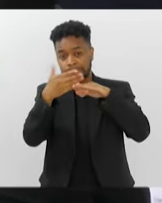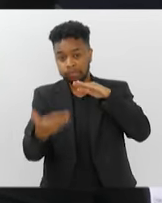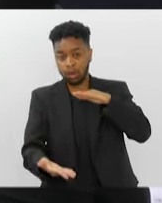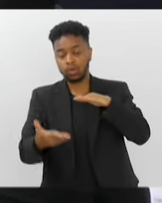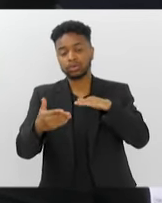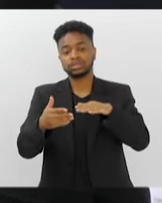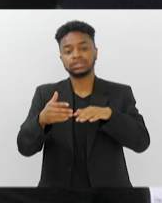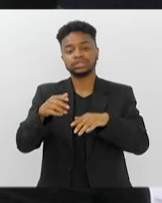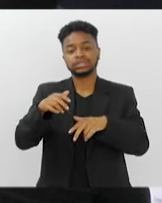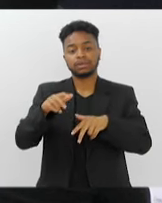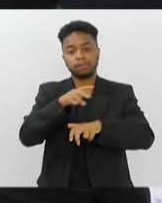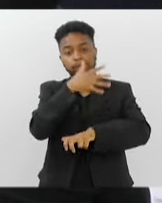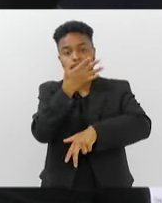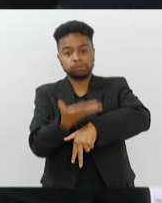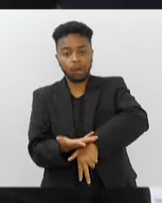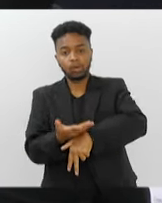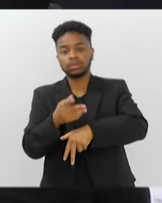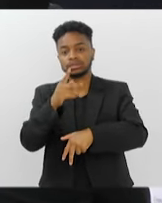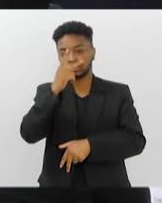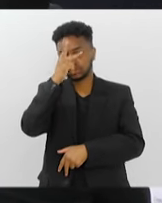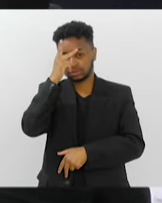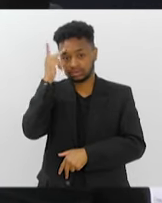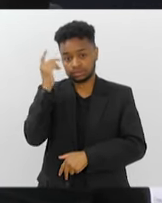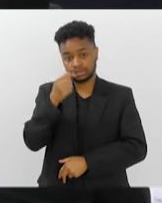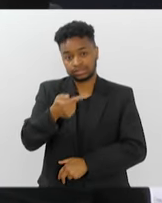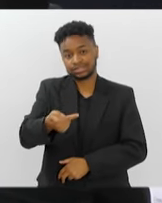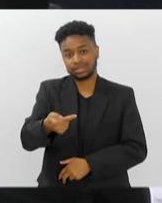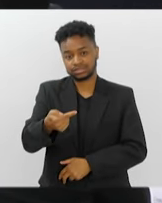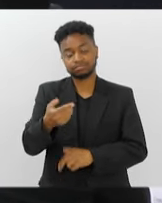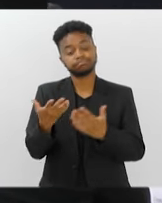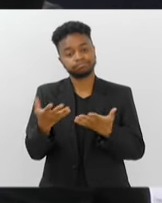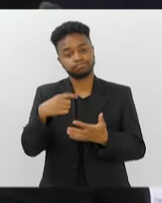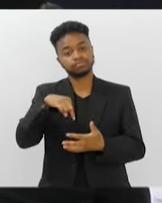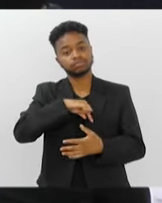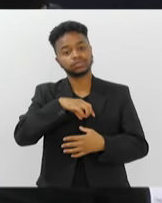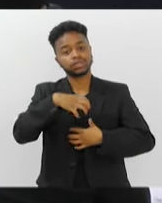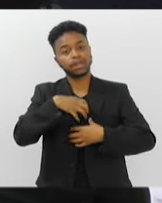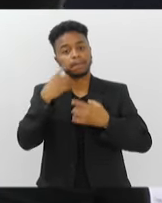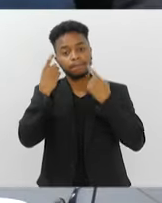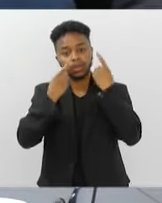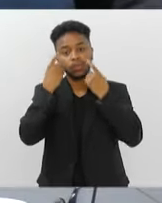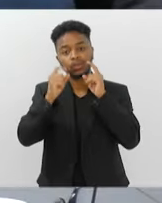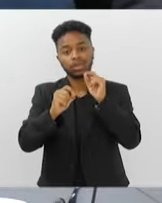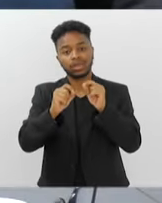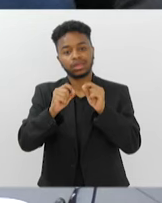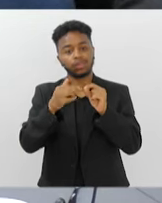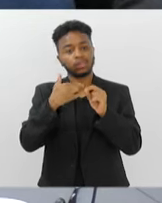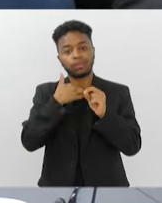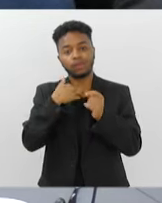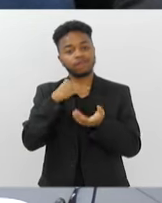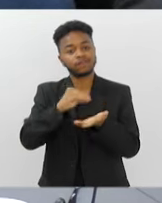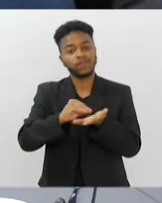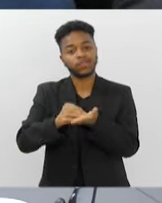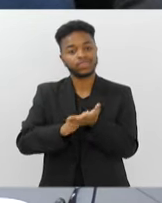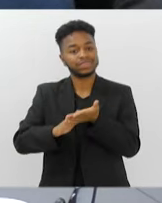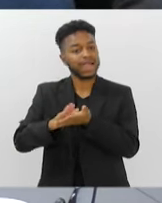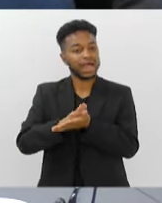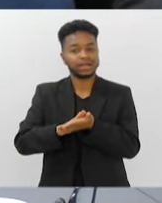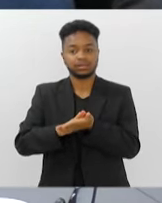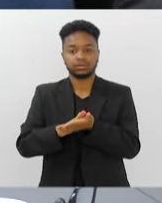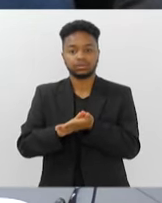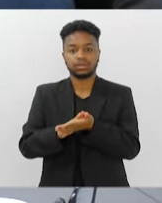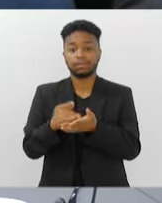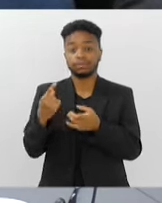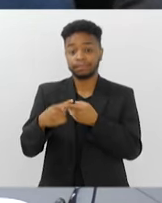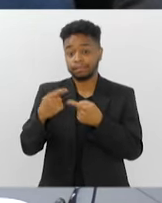pessoas sete pessoas essa é a nossa preocupação com que não falte nada para consumidor com que com que ele